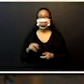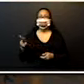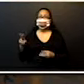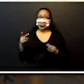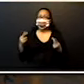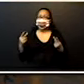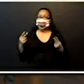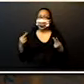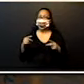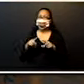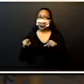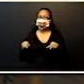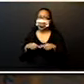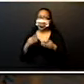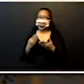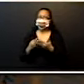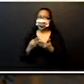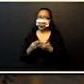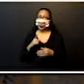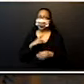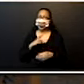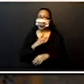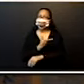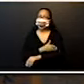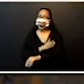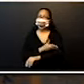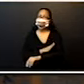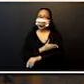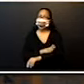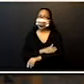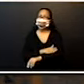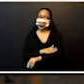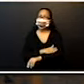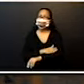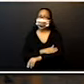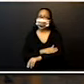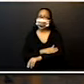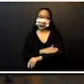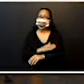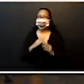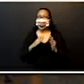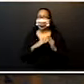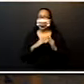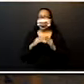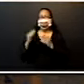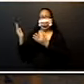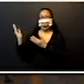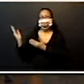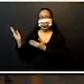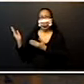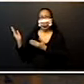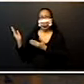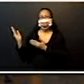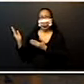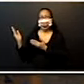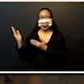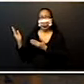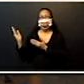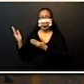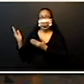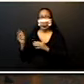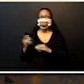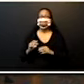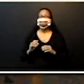tem a tarefinha. Olha lá o em casa. É só um repeteco de todas as atividades que a gente fez